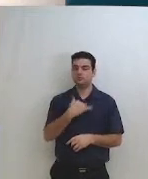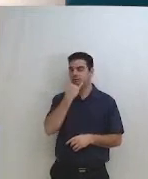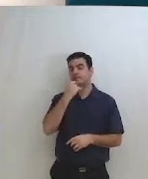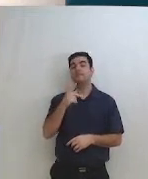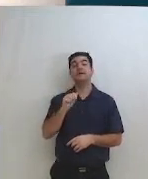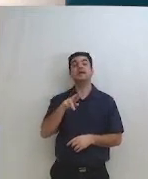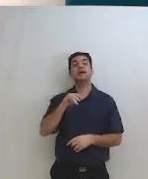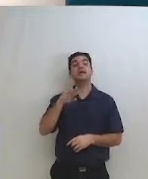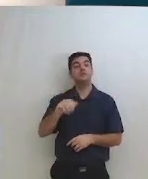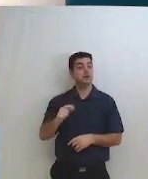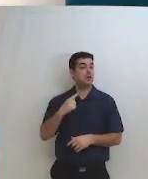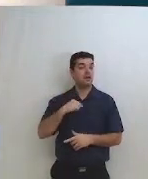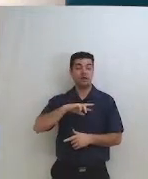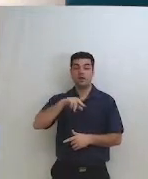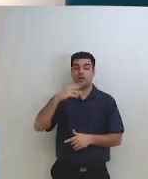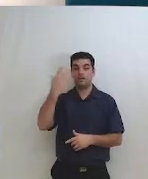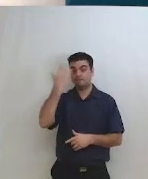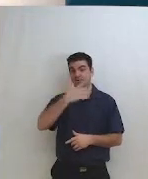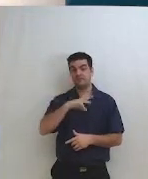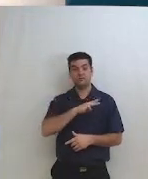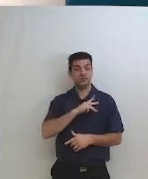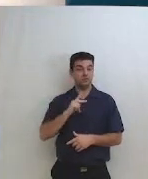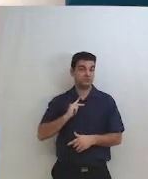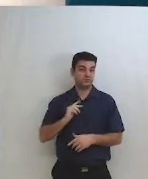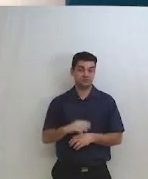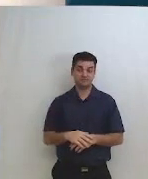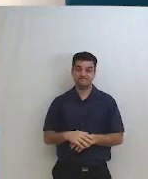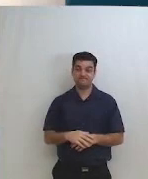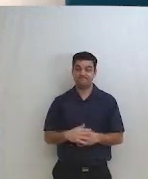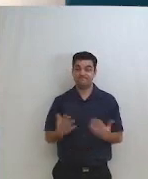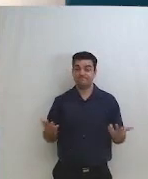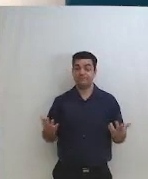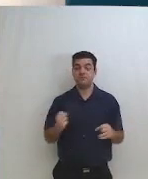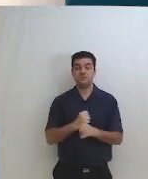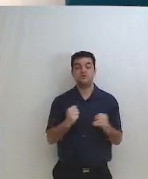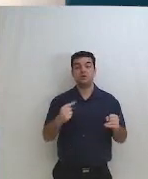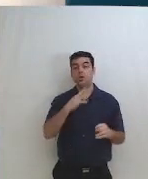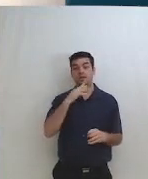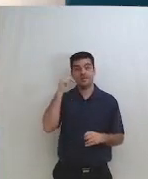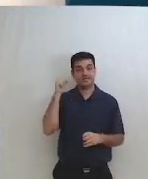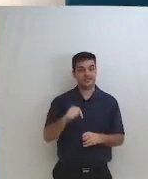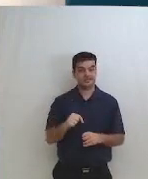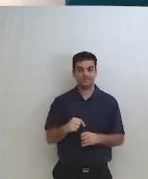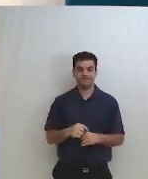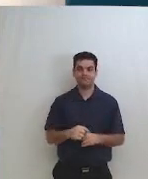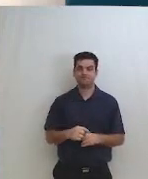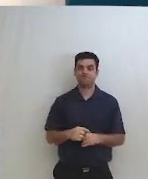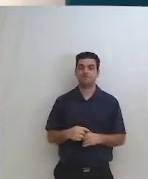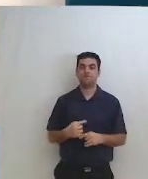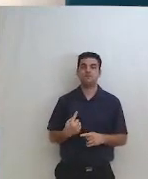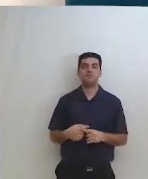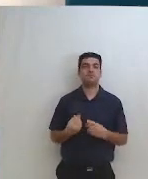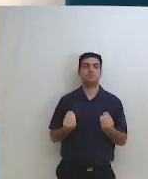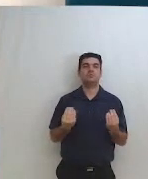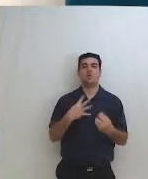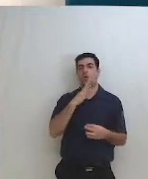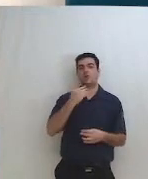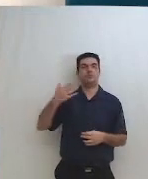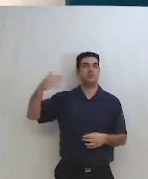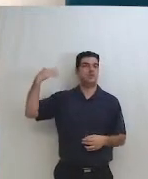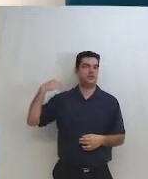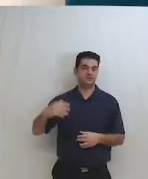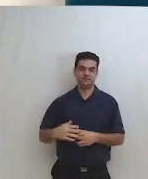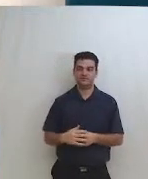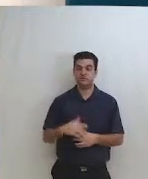vista do Ministério Público Federal. Portanto, não pode ser conhecida aqui da mesma forma como não foi conhecida no Tribunal de Justiça